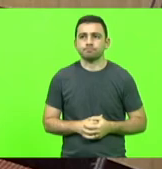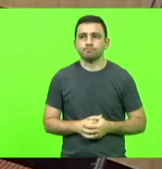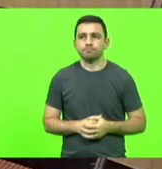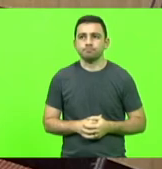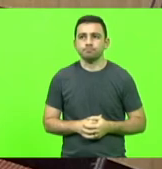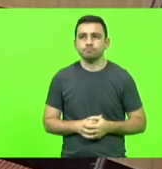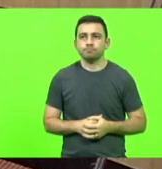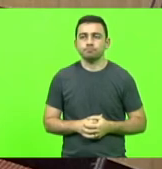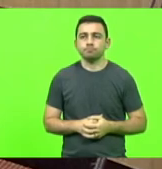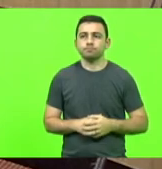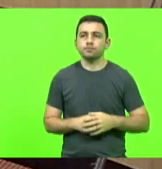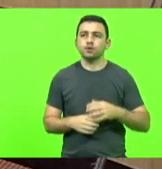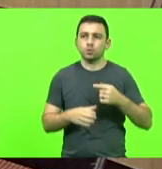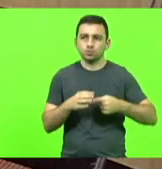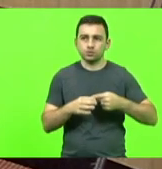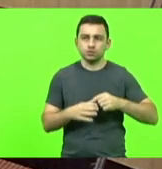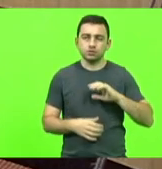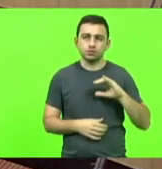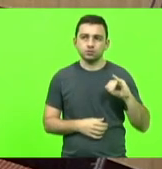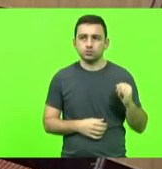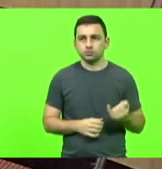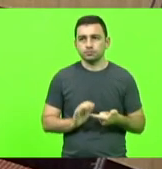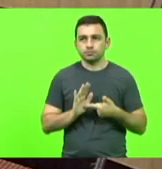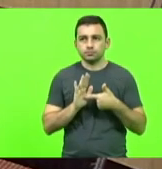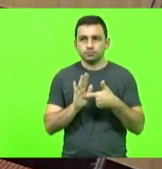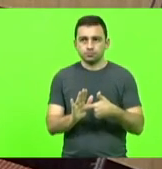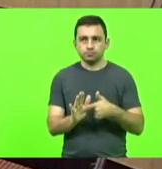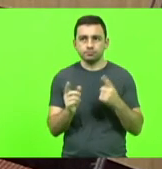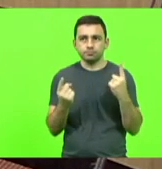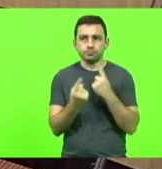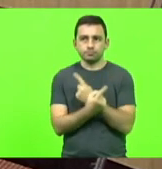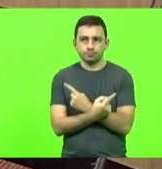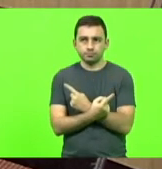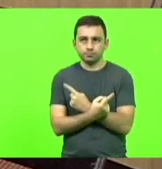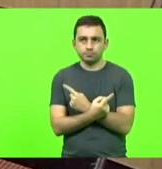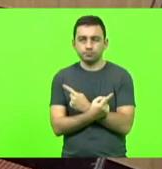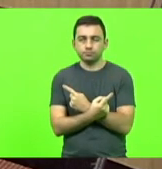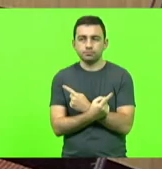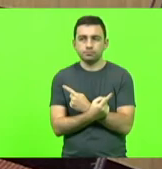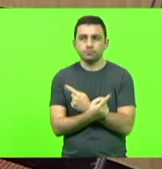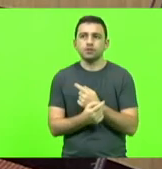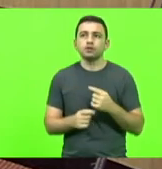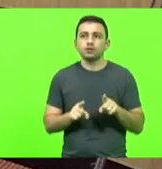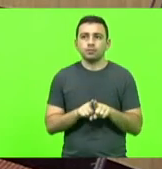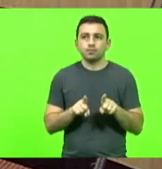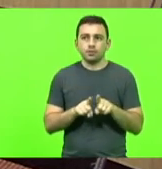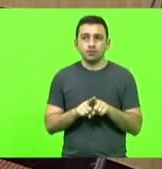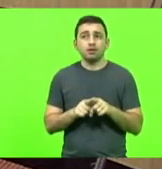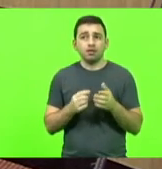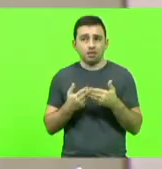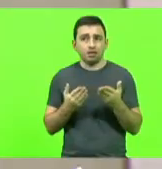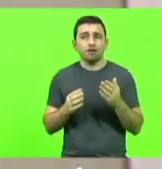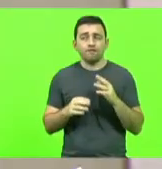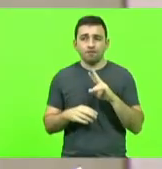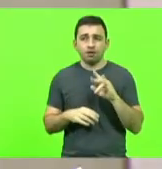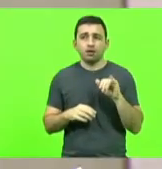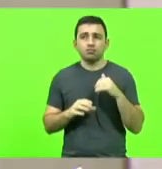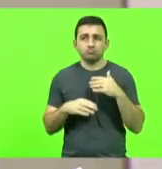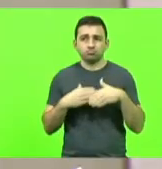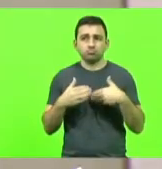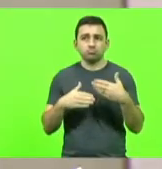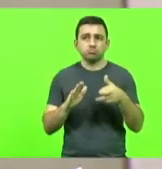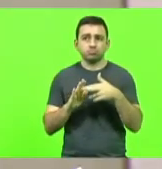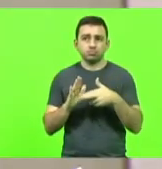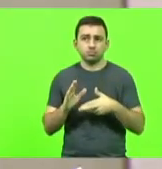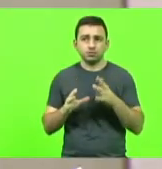A Comissão de Constituição e Justiça apresentou parecer contrário às seguintes matérias e que as mesmas terão seu encaminhamento conforme o regimento interno.